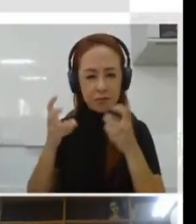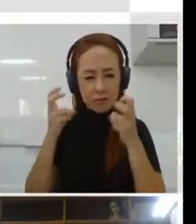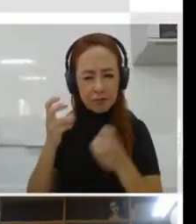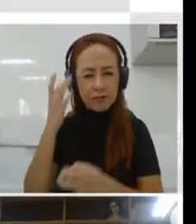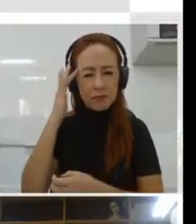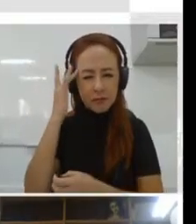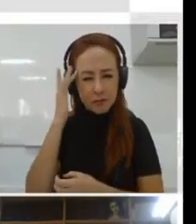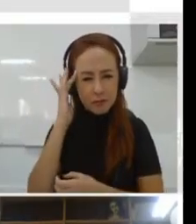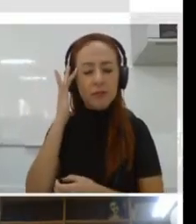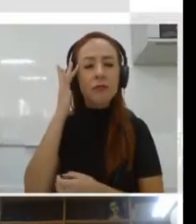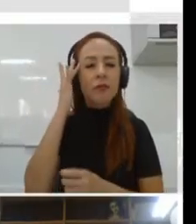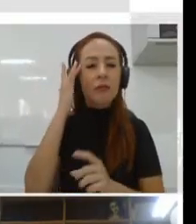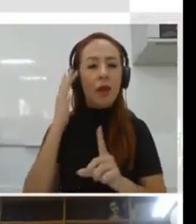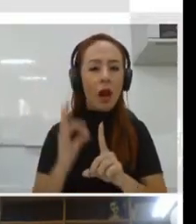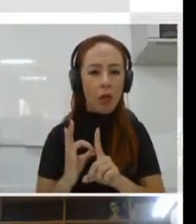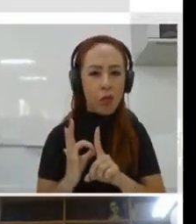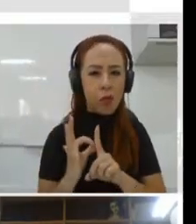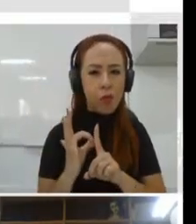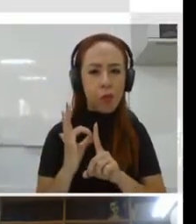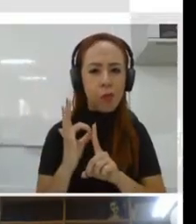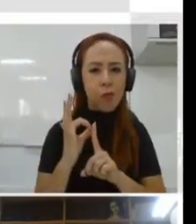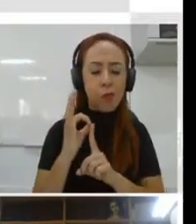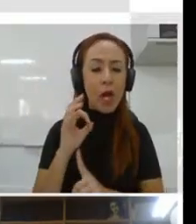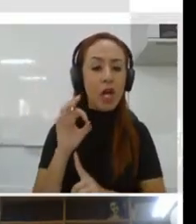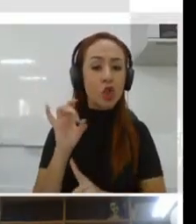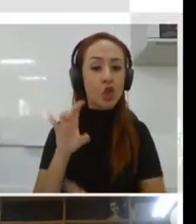Celsius. Apenas 4%.